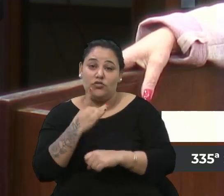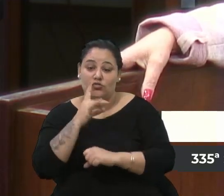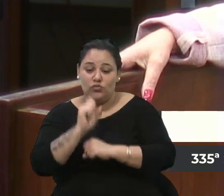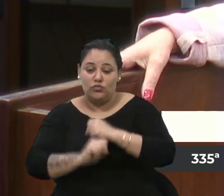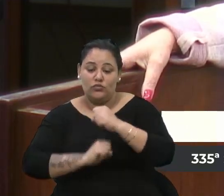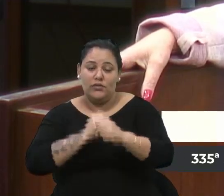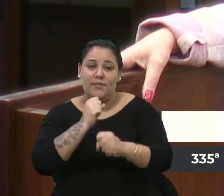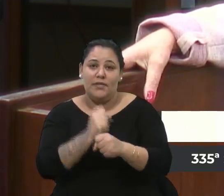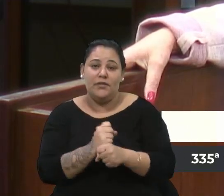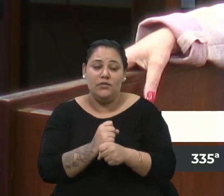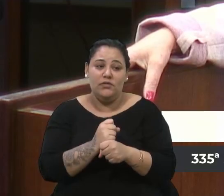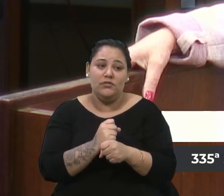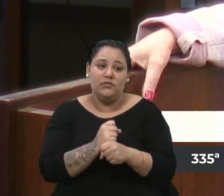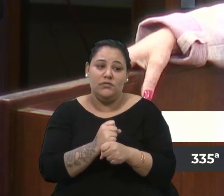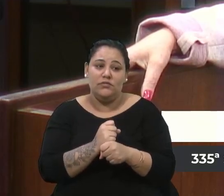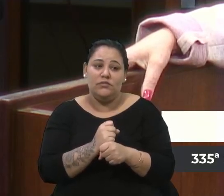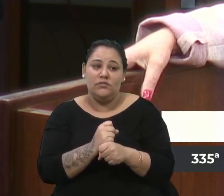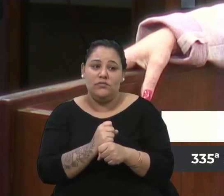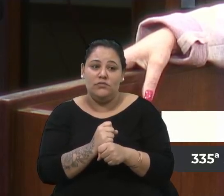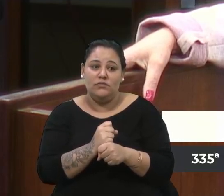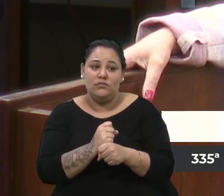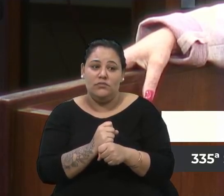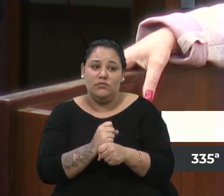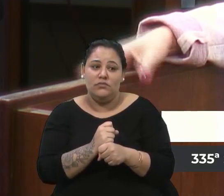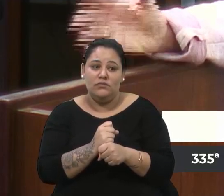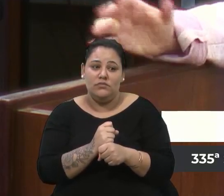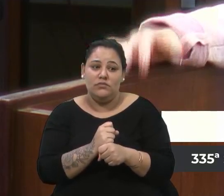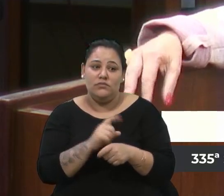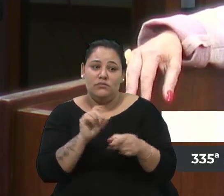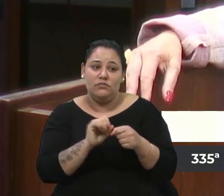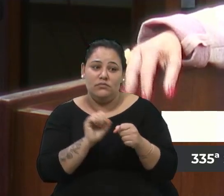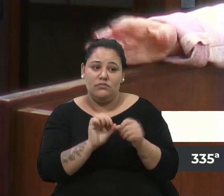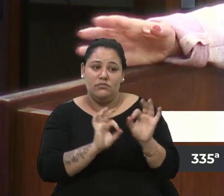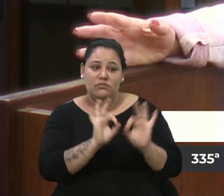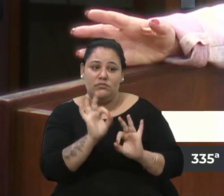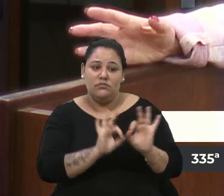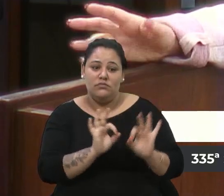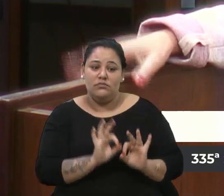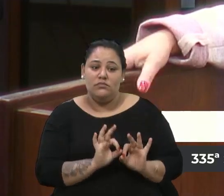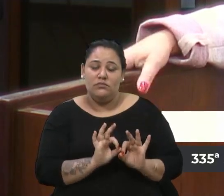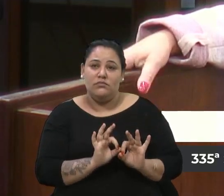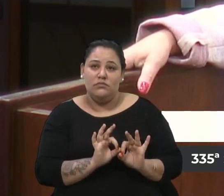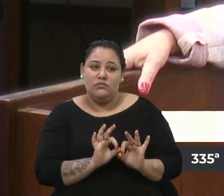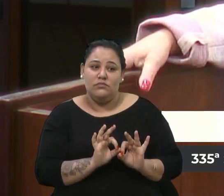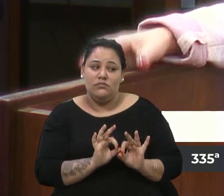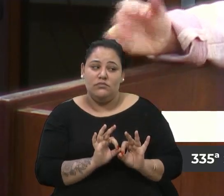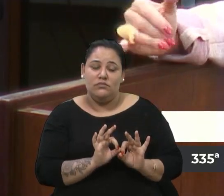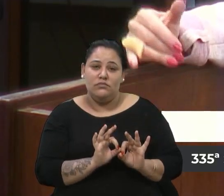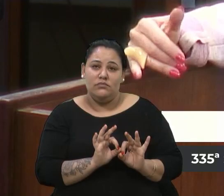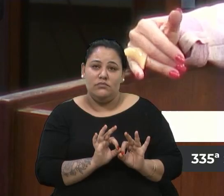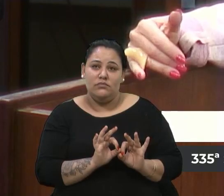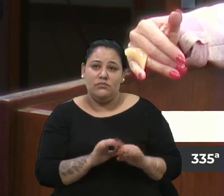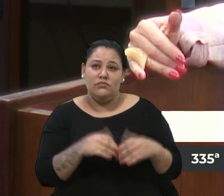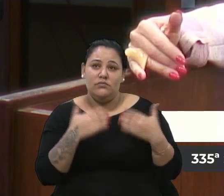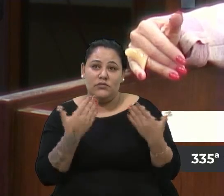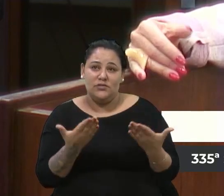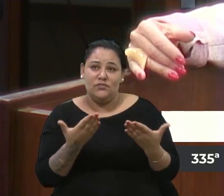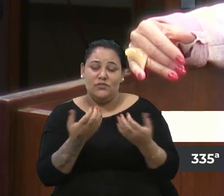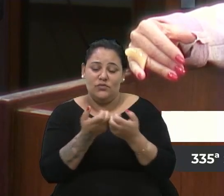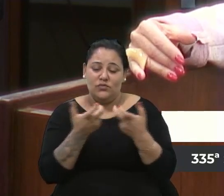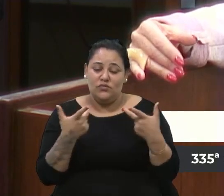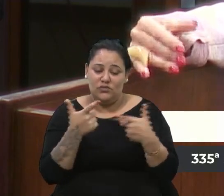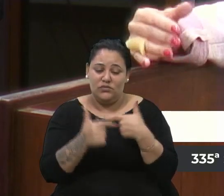ter feito essa preparação, eu recebi novamente pedido para aquela rua. Então, são situações que